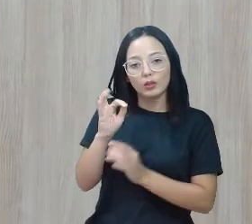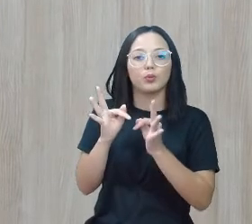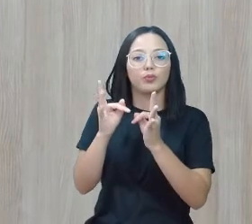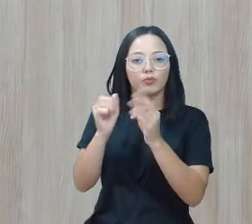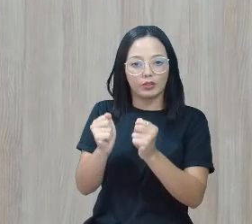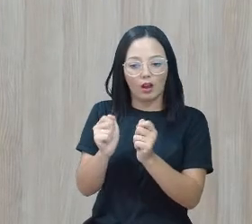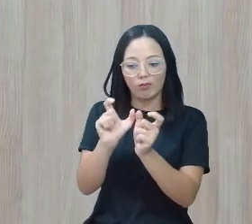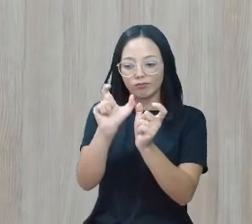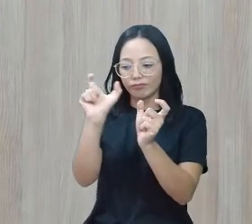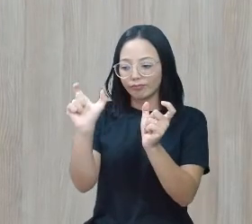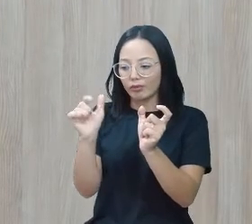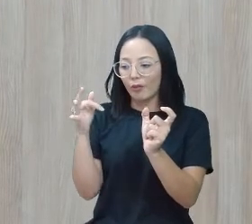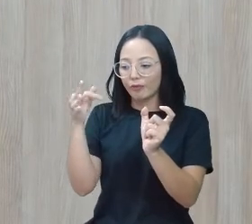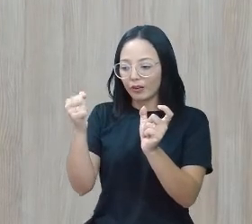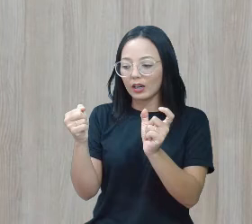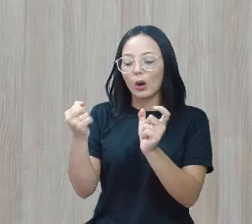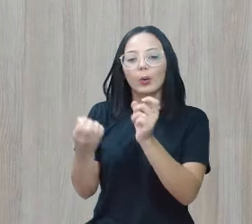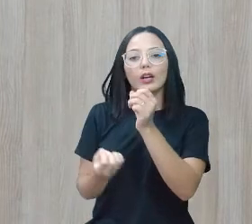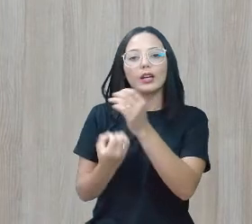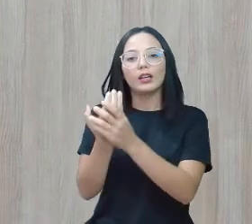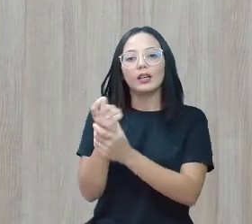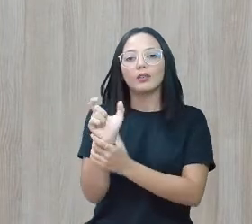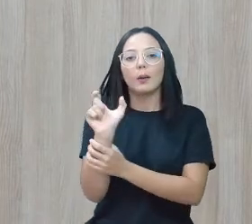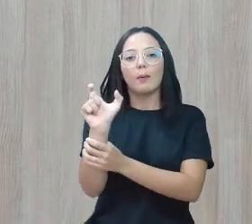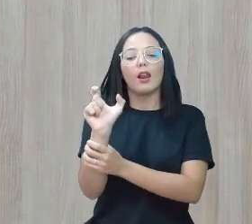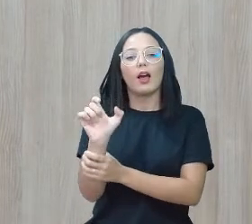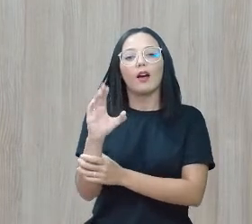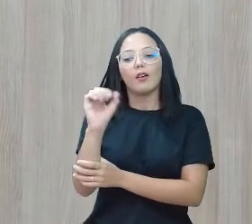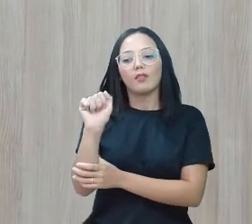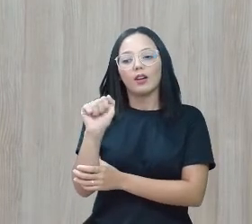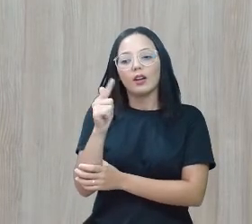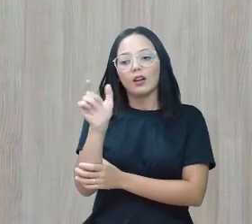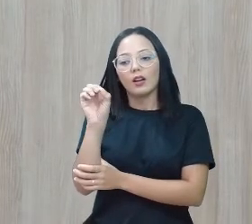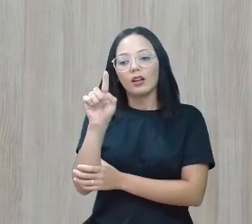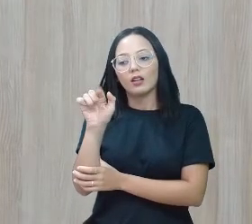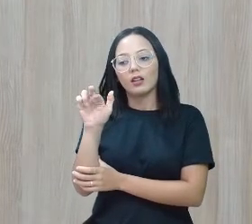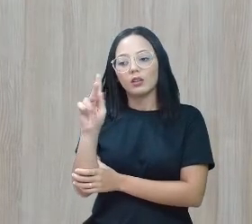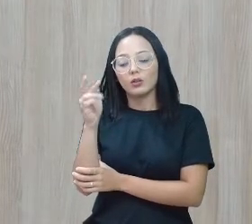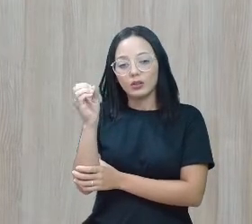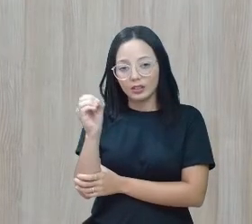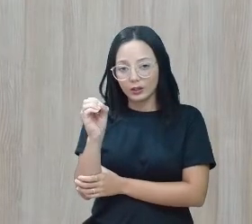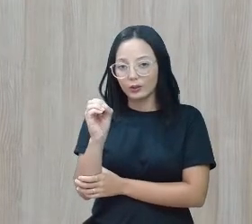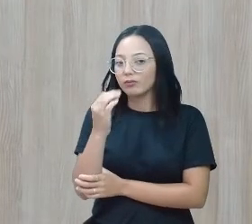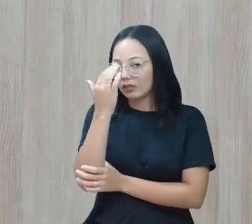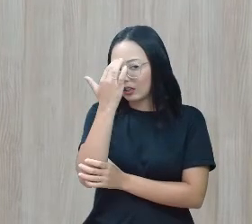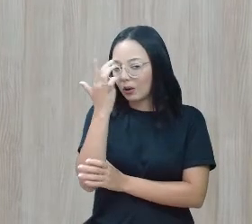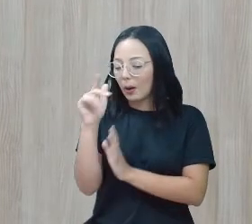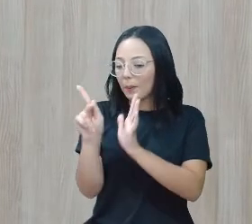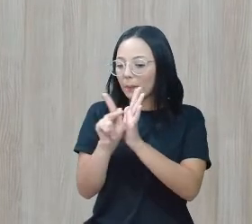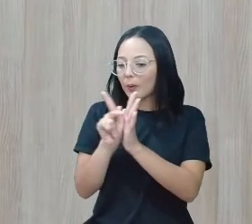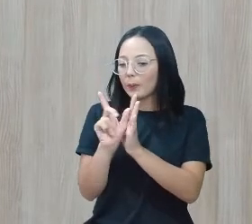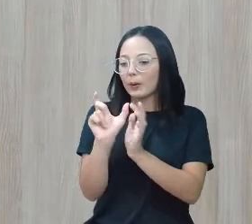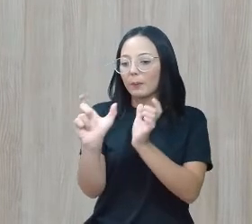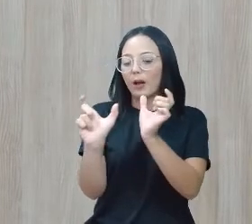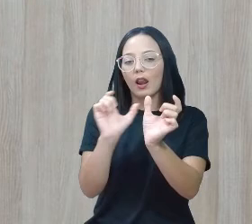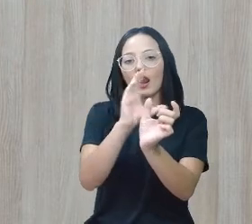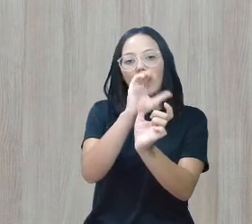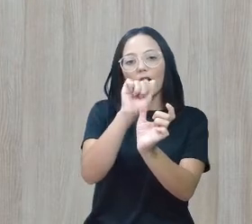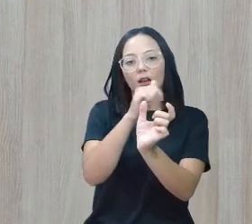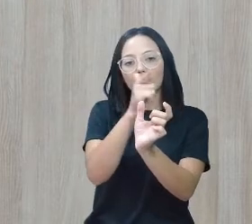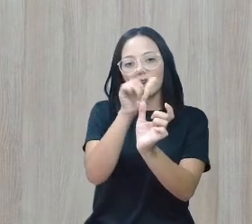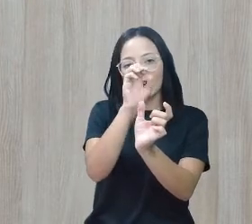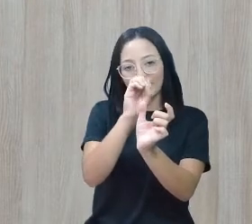Dando essa origem à palavra cãozinho, não é? Que se torna o diminutivo da palavra cão.